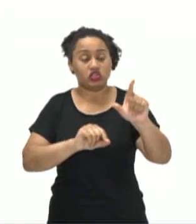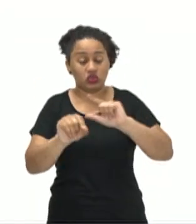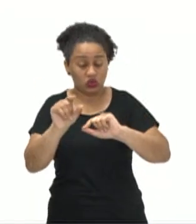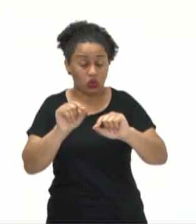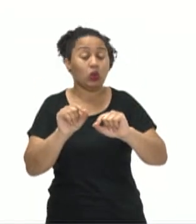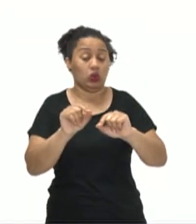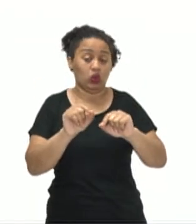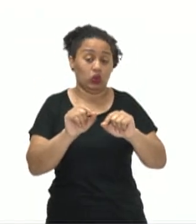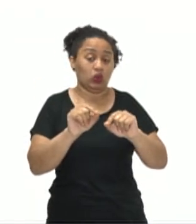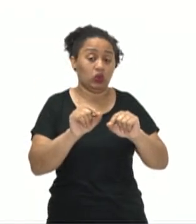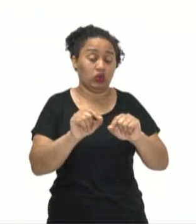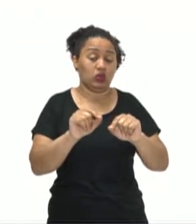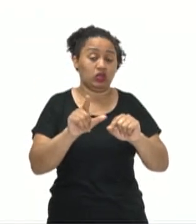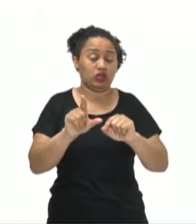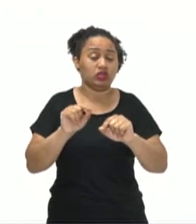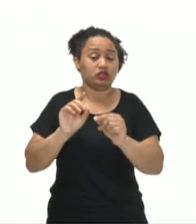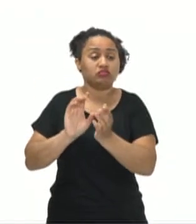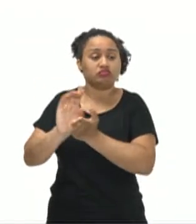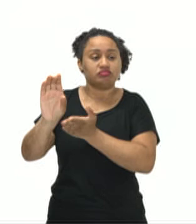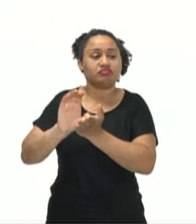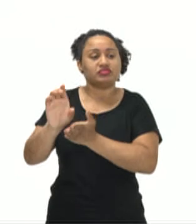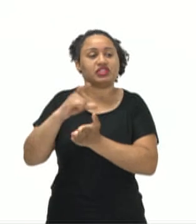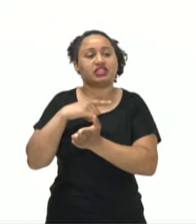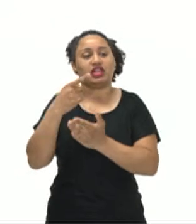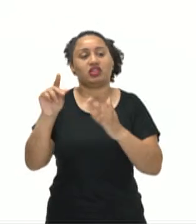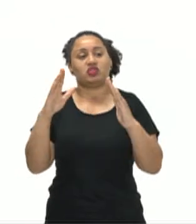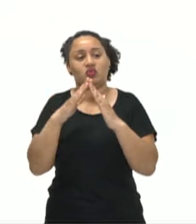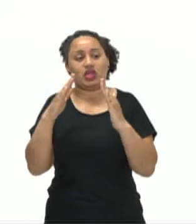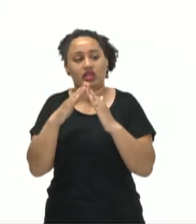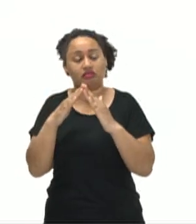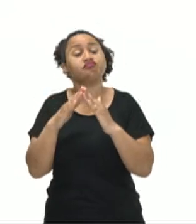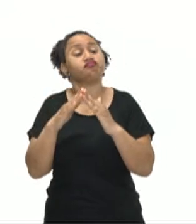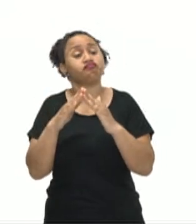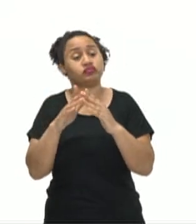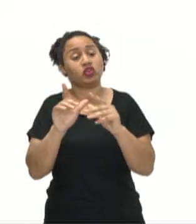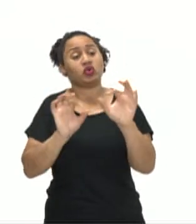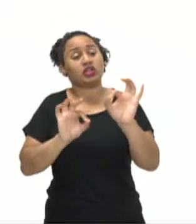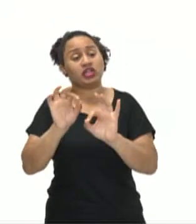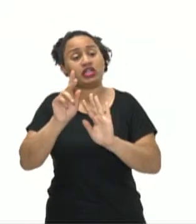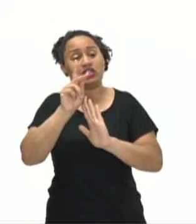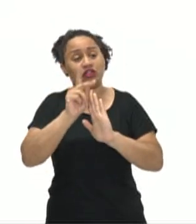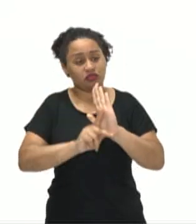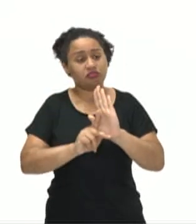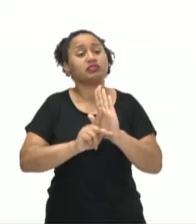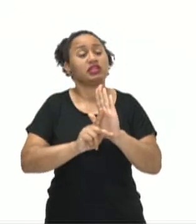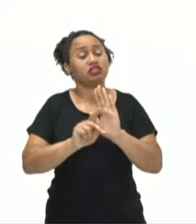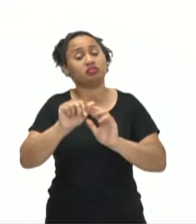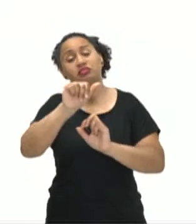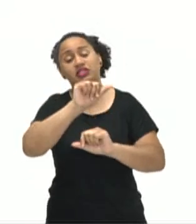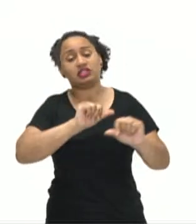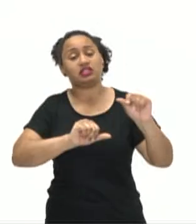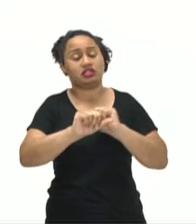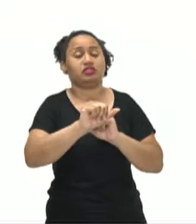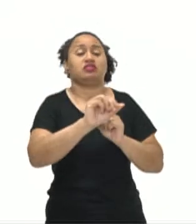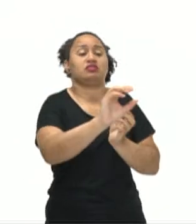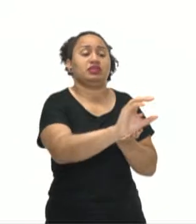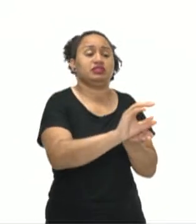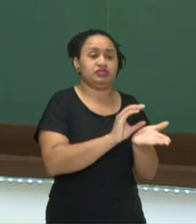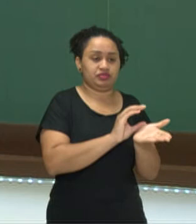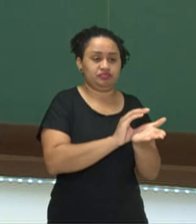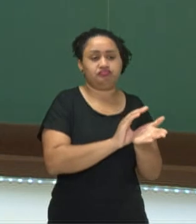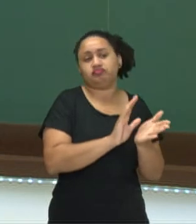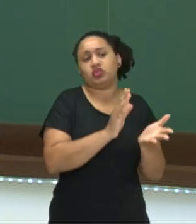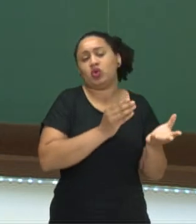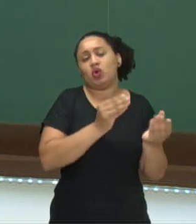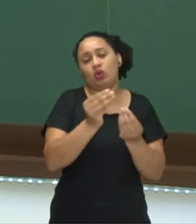que você tenha dentro da sua casa, um passivo financeiro, e elabore num plano para ele se tornar um ativo. Mais ou